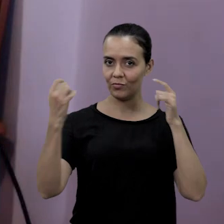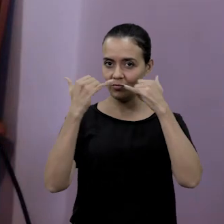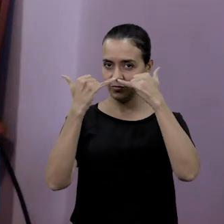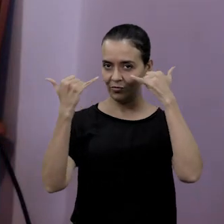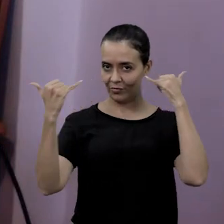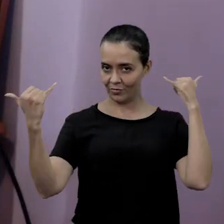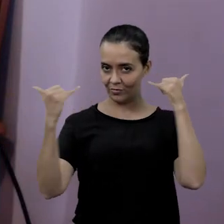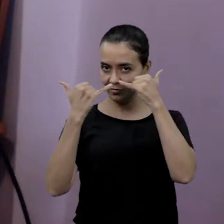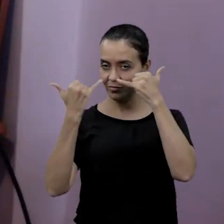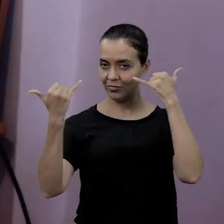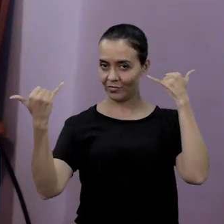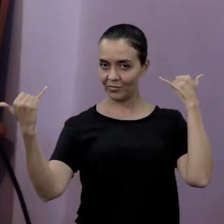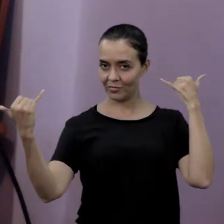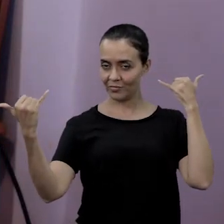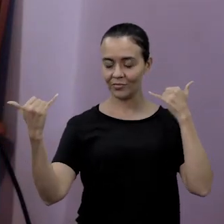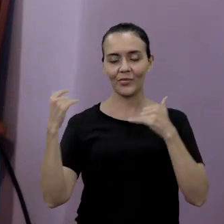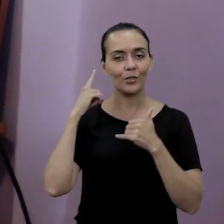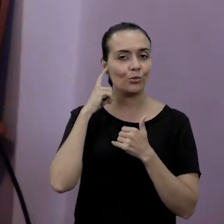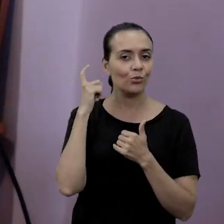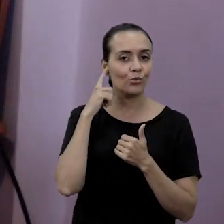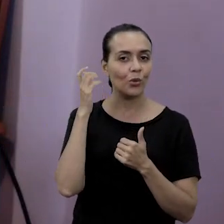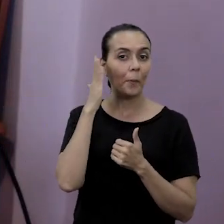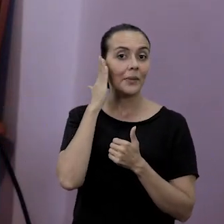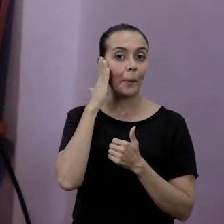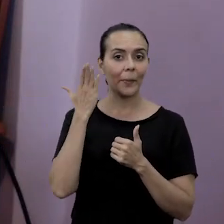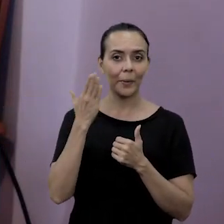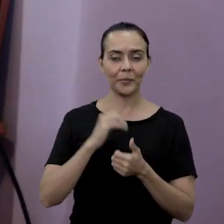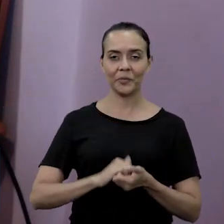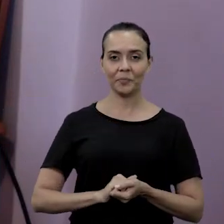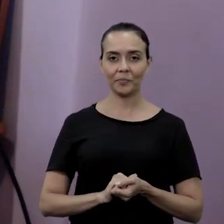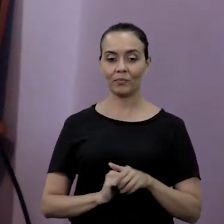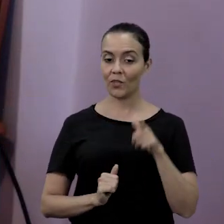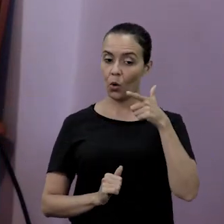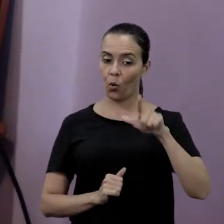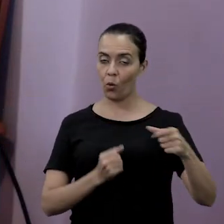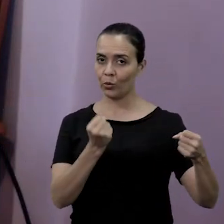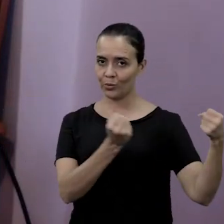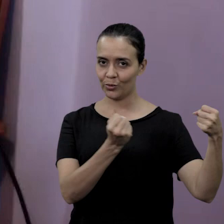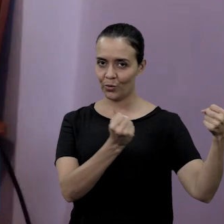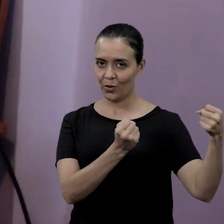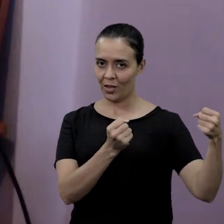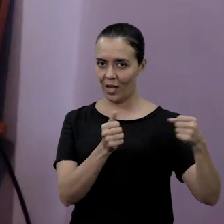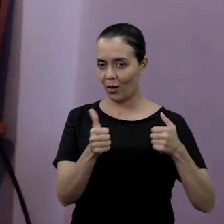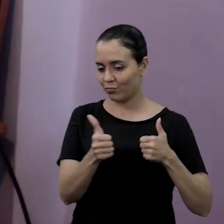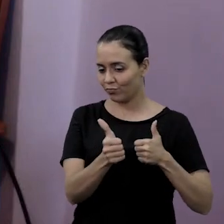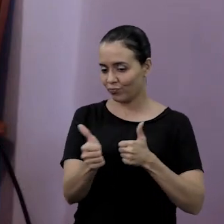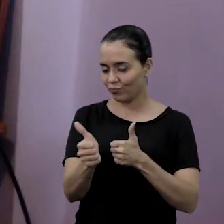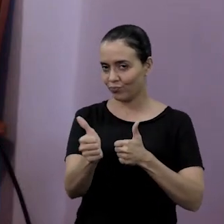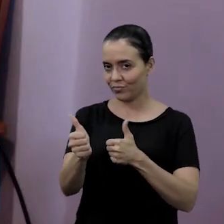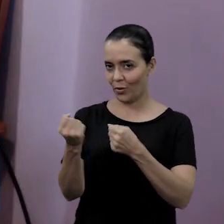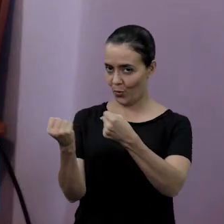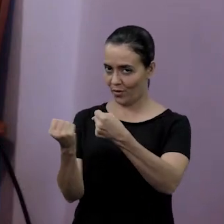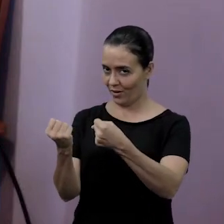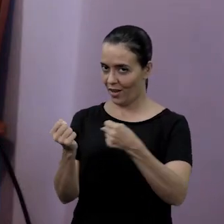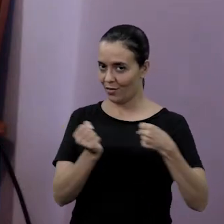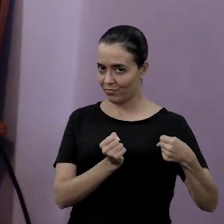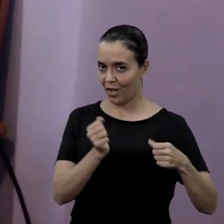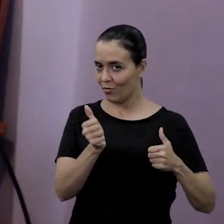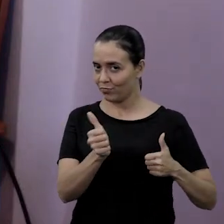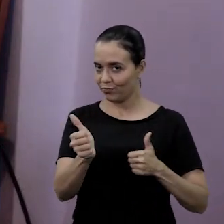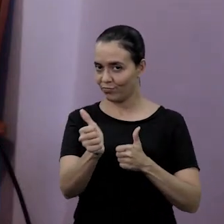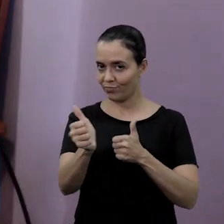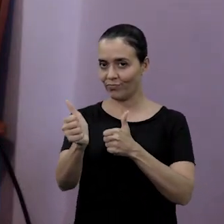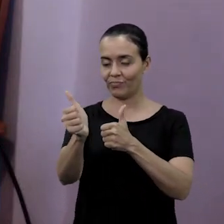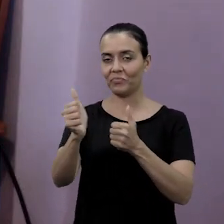fio da monitoração do som. Então a gente ia num outro carro, na van, seguindo